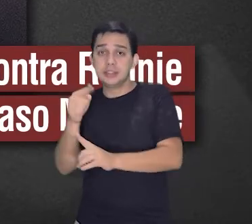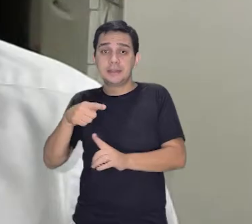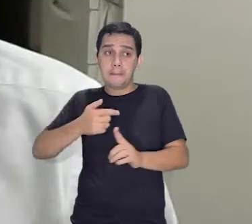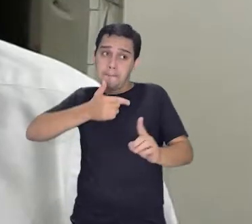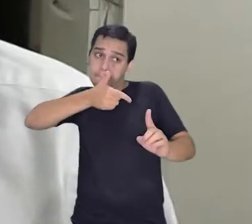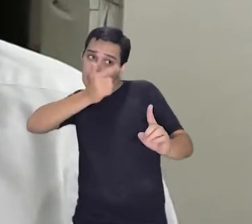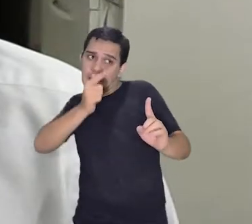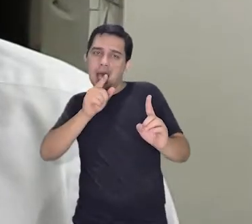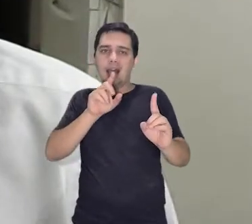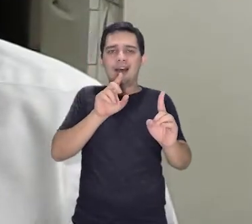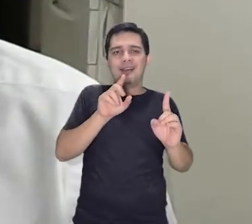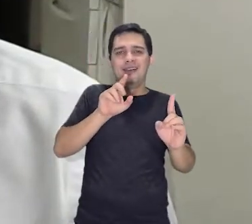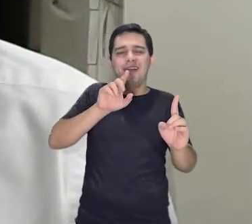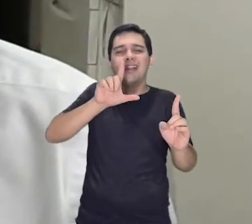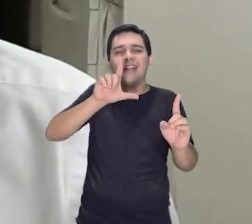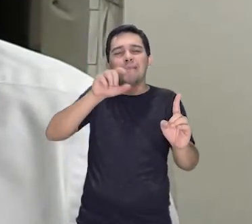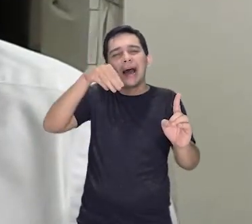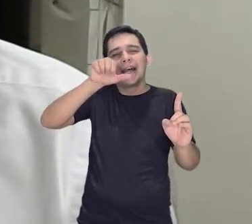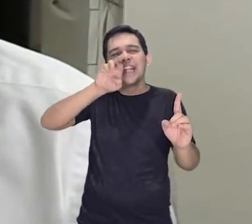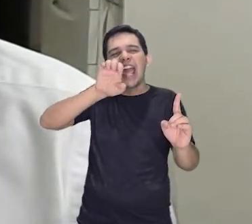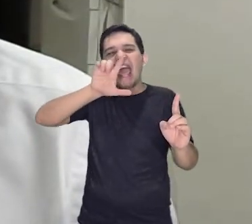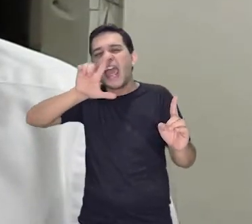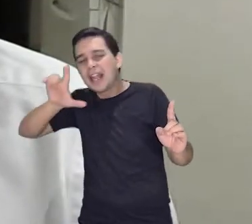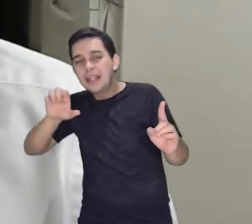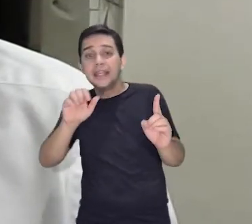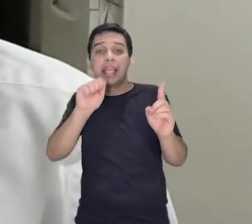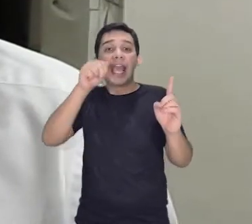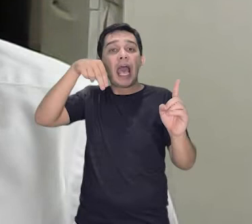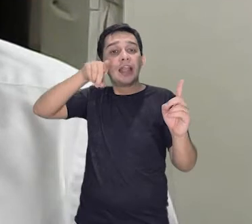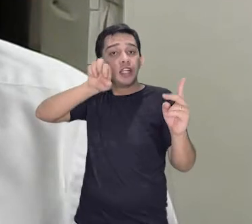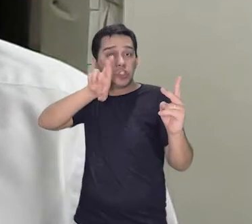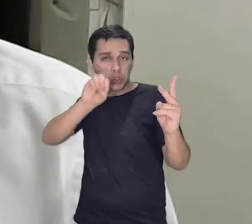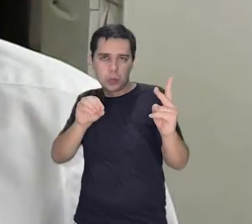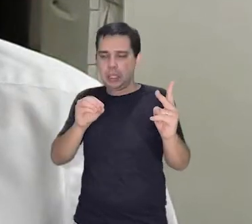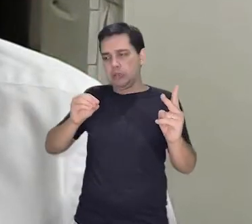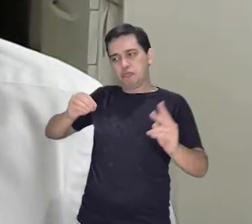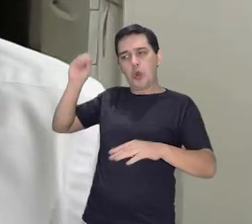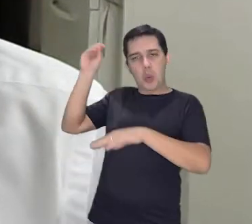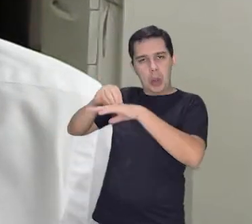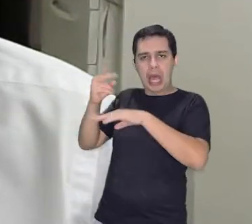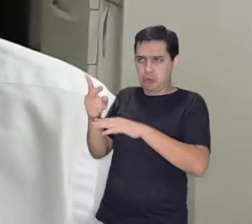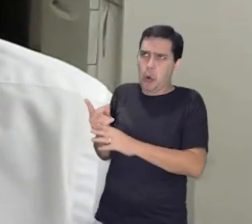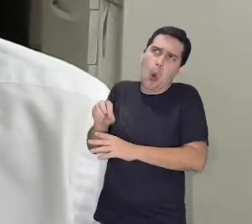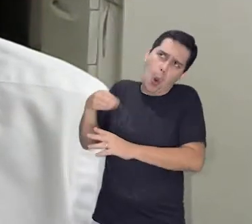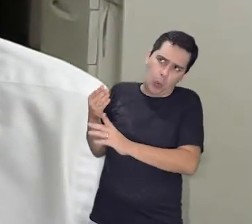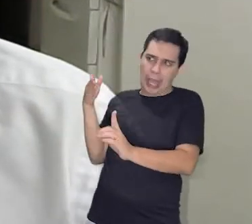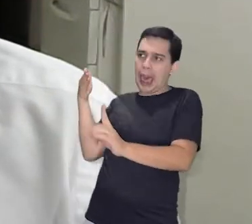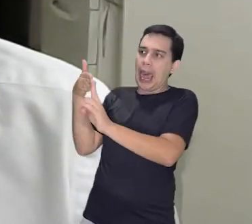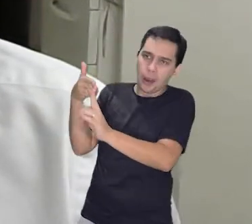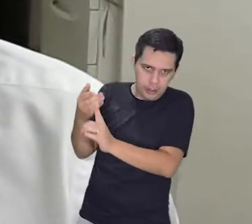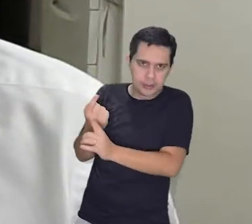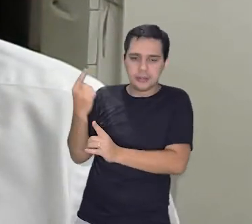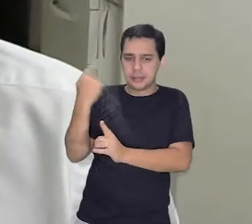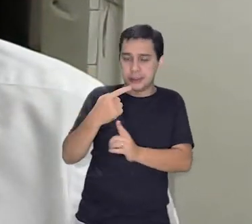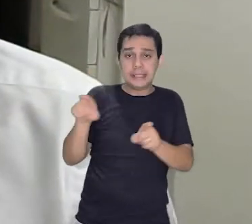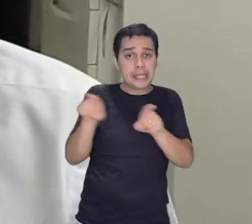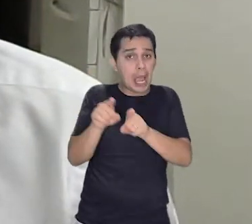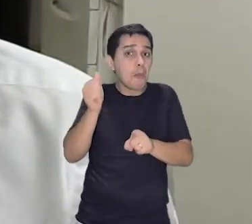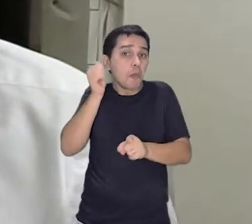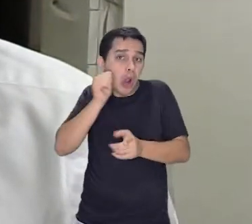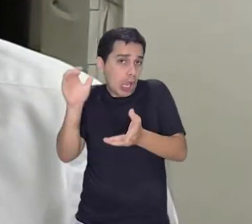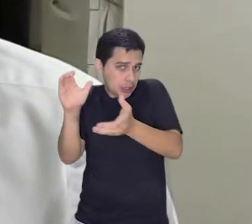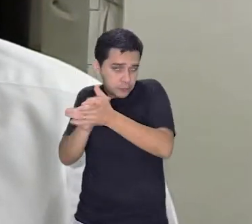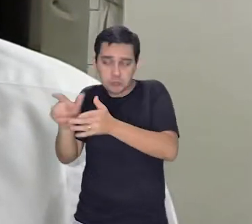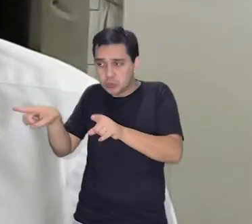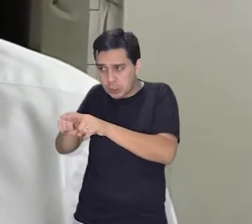dele, após ter sido solta pelos fatos relacionados à Operação Submersos, voltou a ter a prisão preventiva